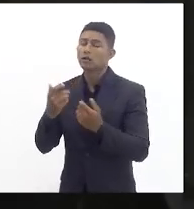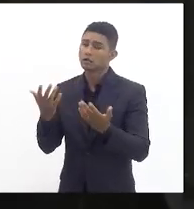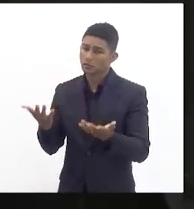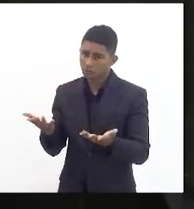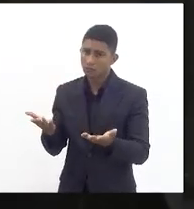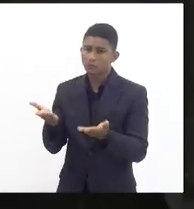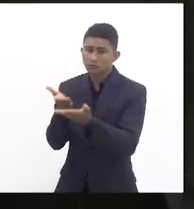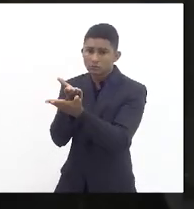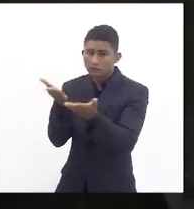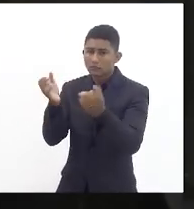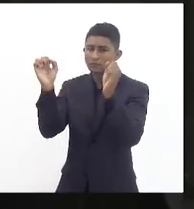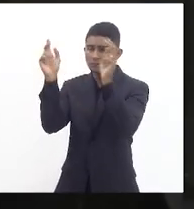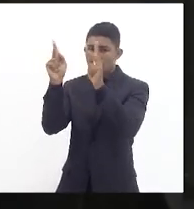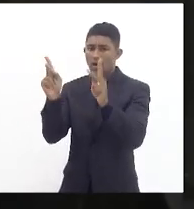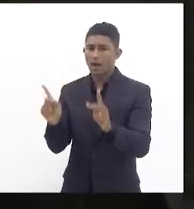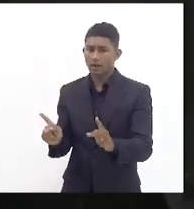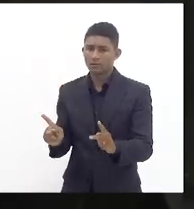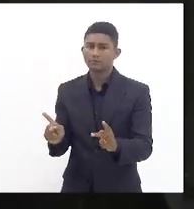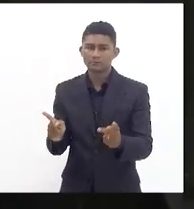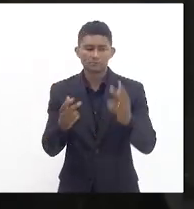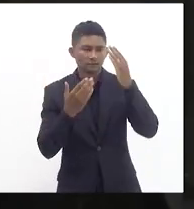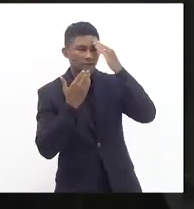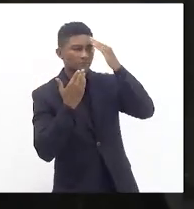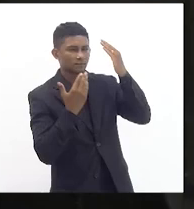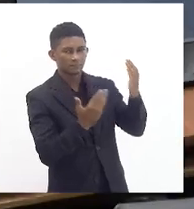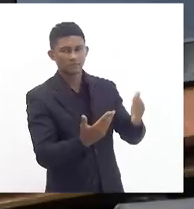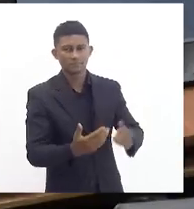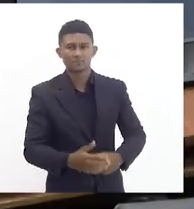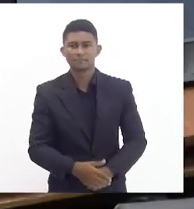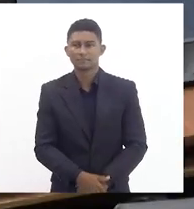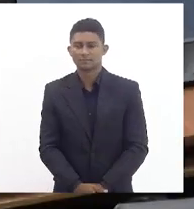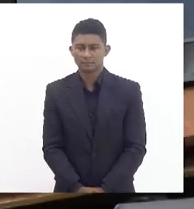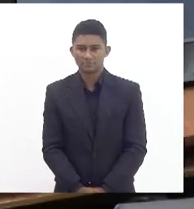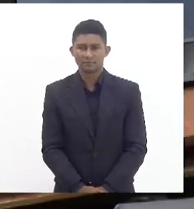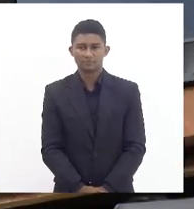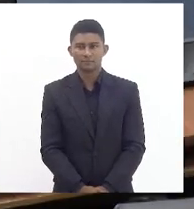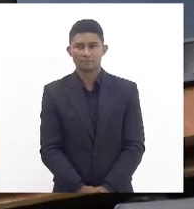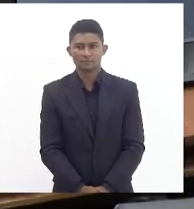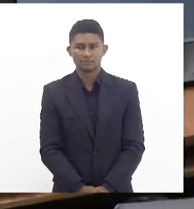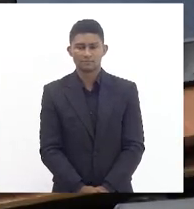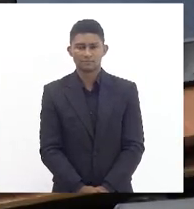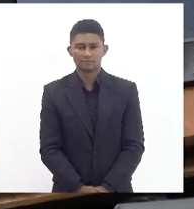também uma paz duradoura. Muito obrigado, senhora presidente.